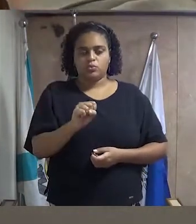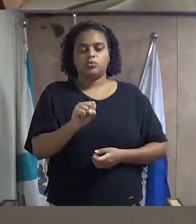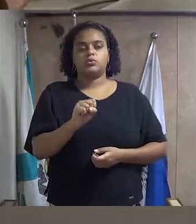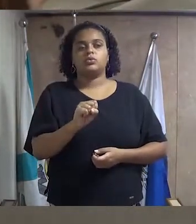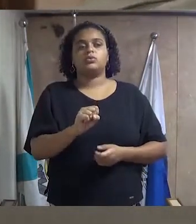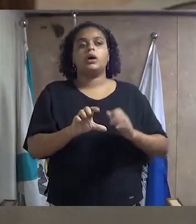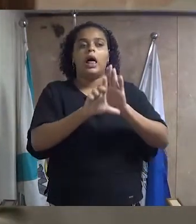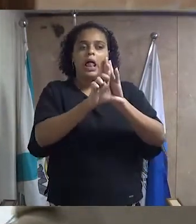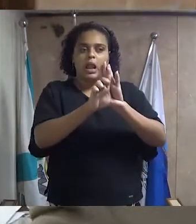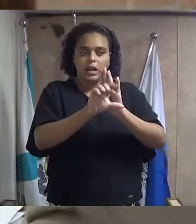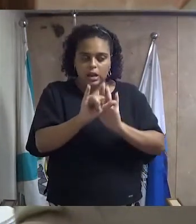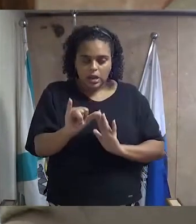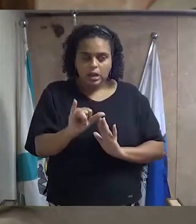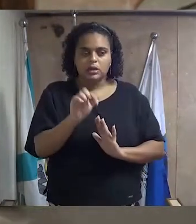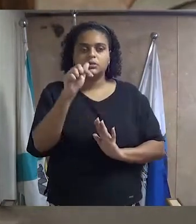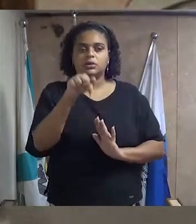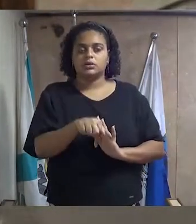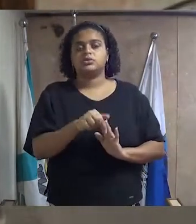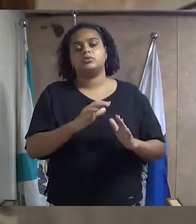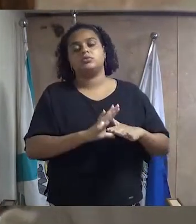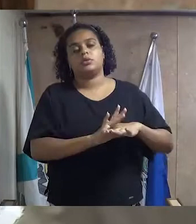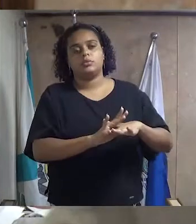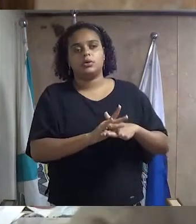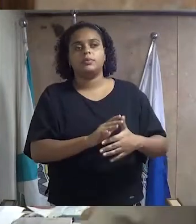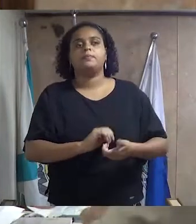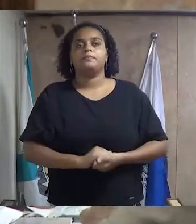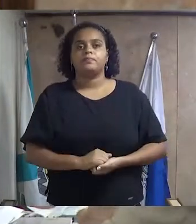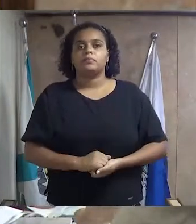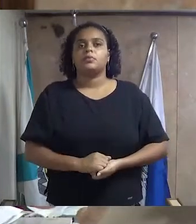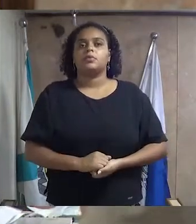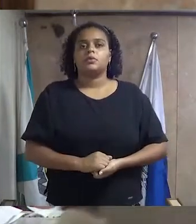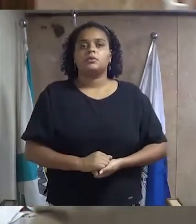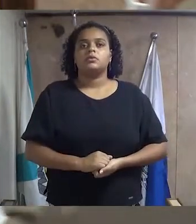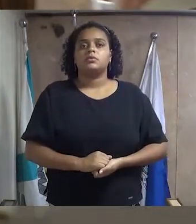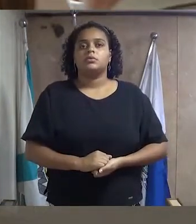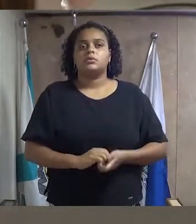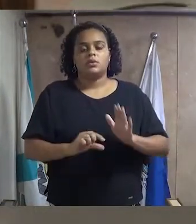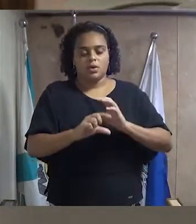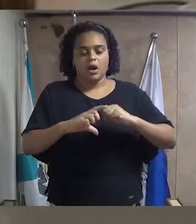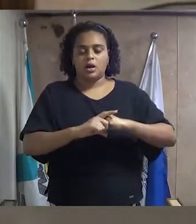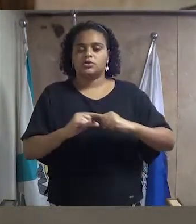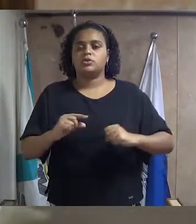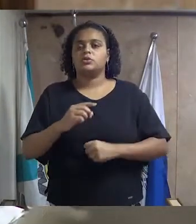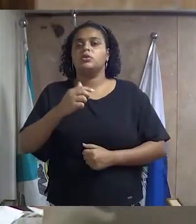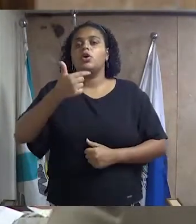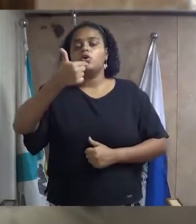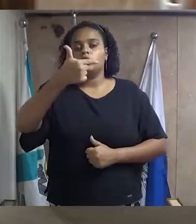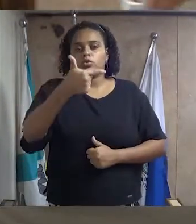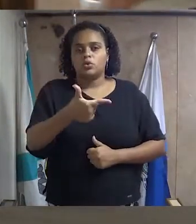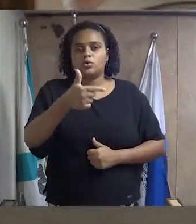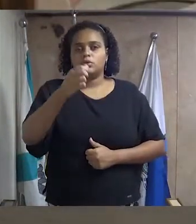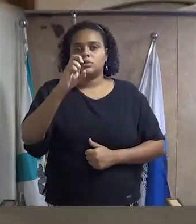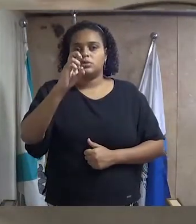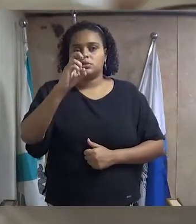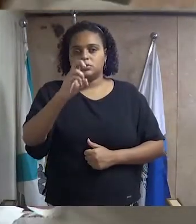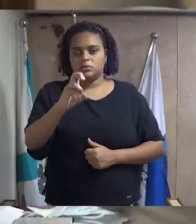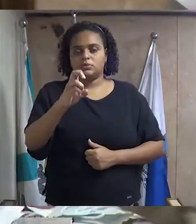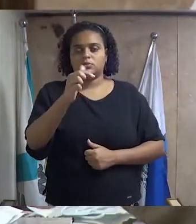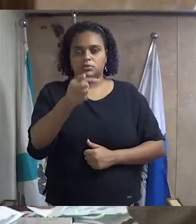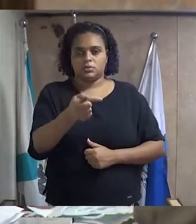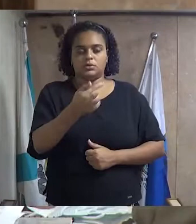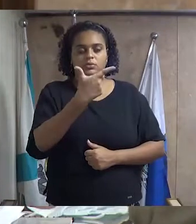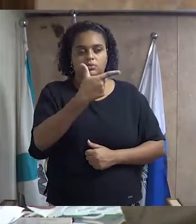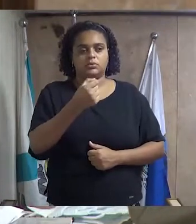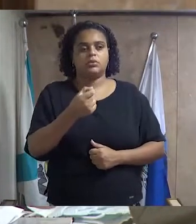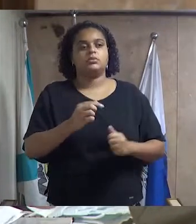artigo 18, inciso 1, da Lei Orgânica do Município do Duque de Caxias, de acordo com o artigo 257, inciso